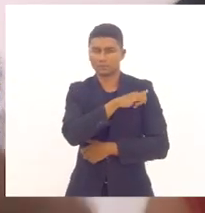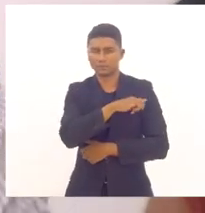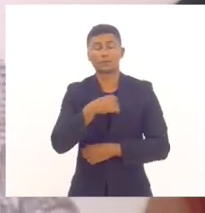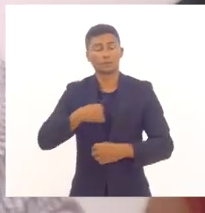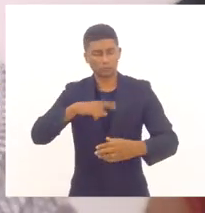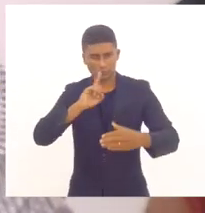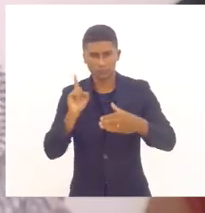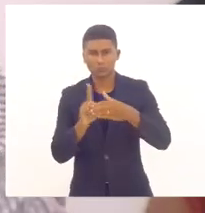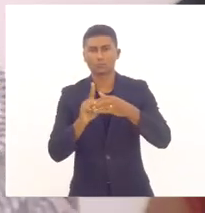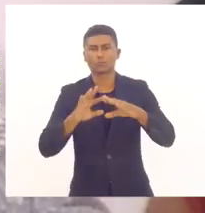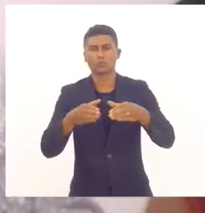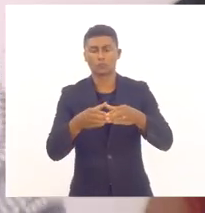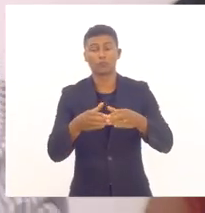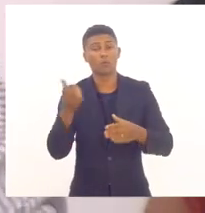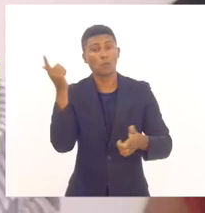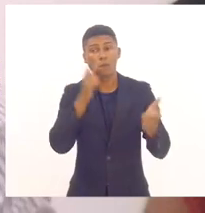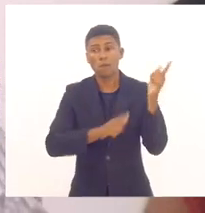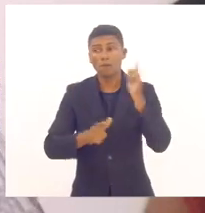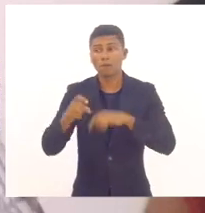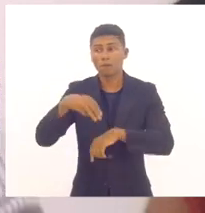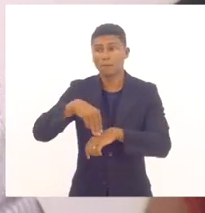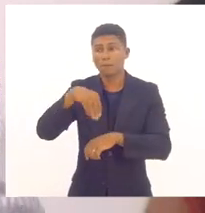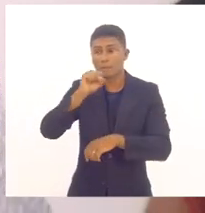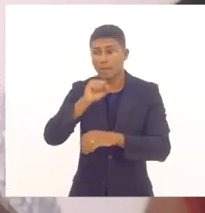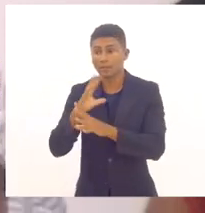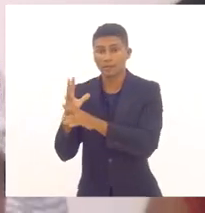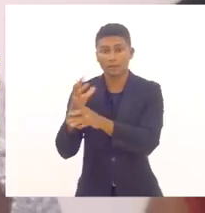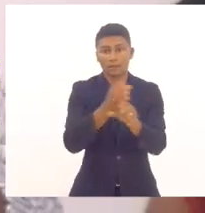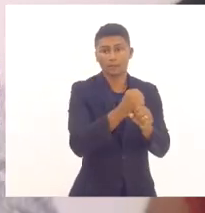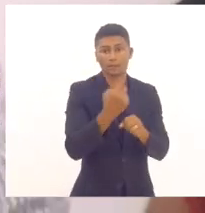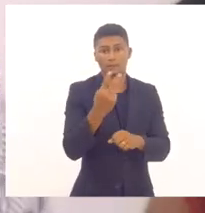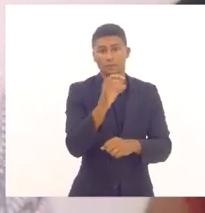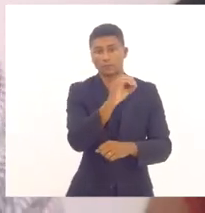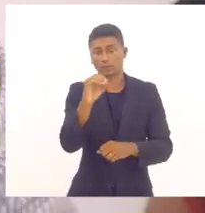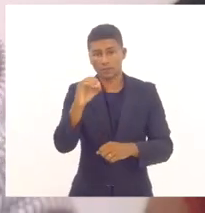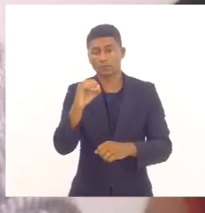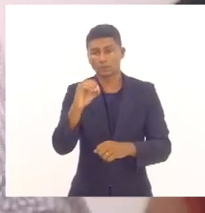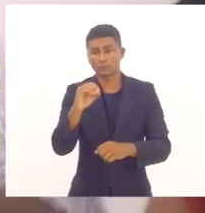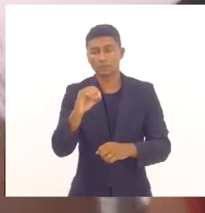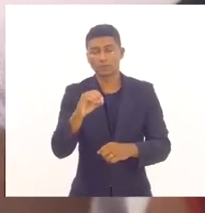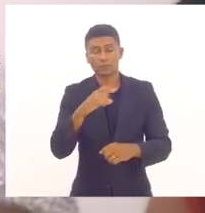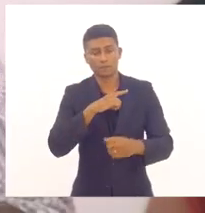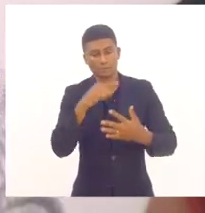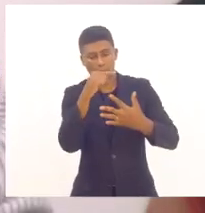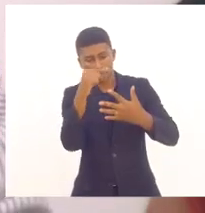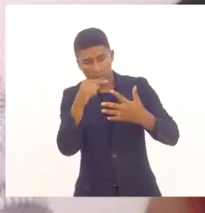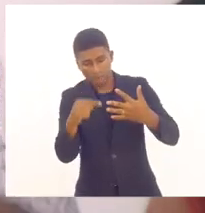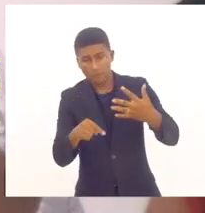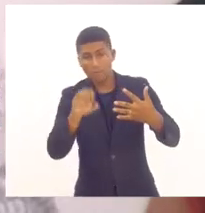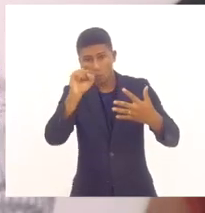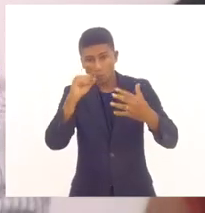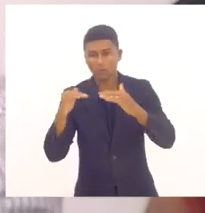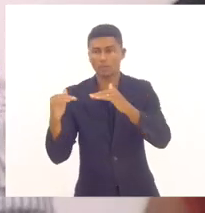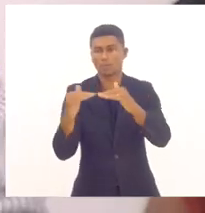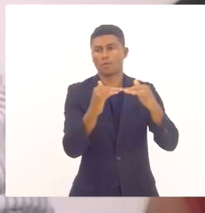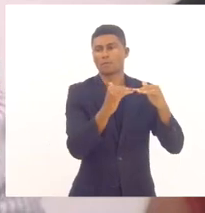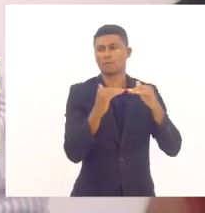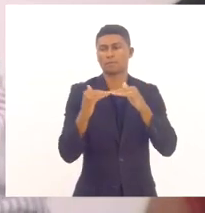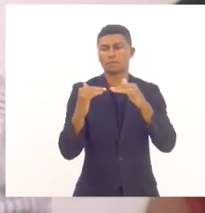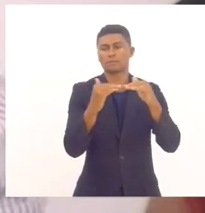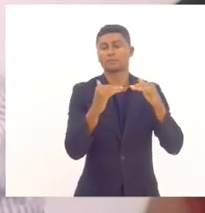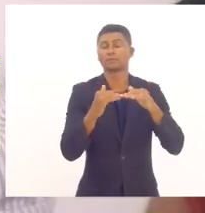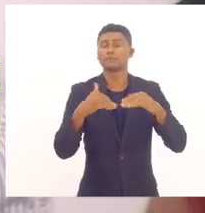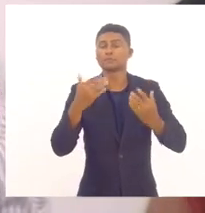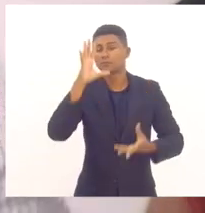uma proeza de juntar 200 mestres de capoeira e concordarem sobre 8 pontos. Então, vamos combinar que existe sim como